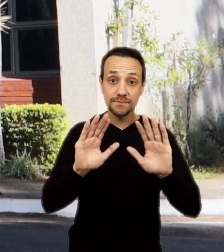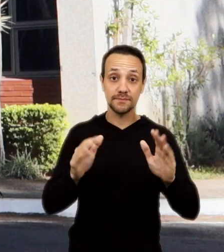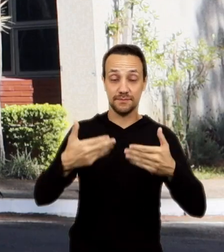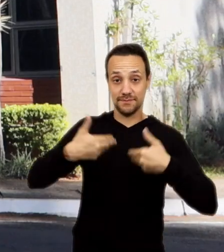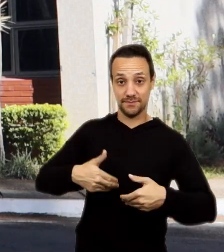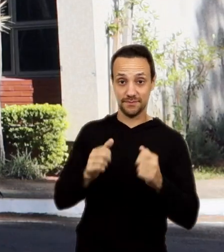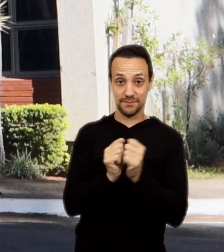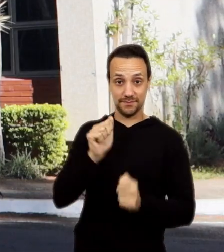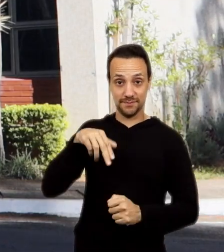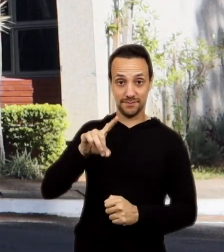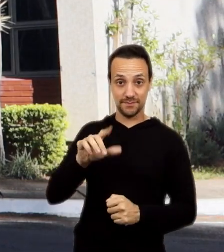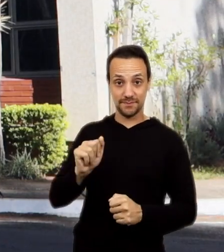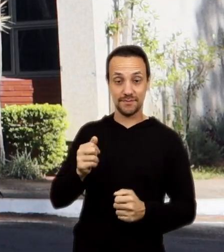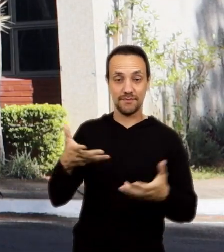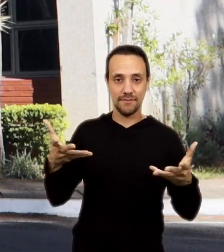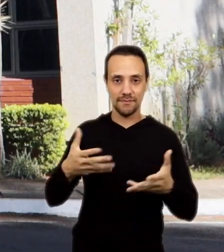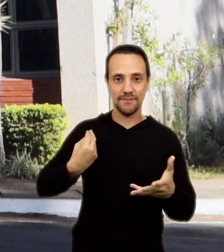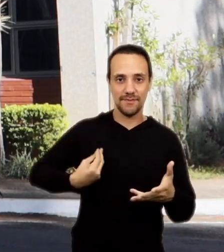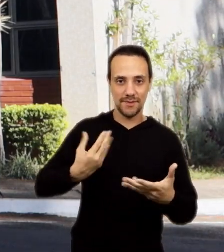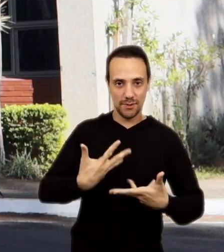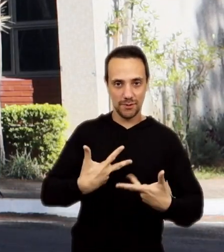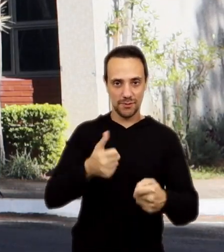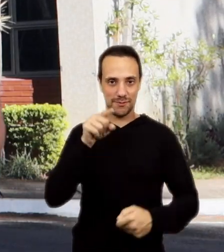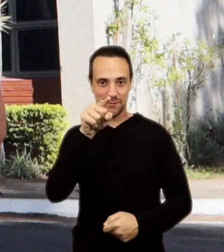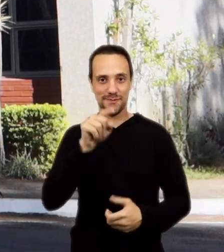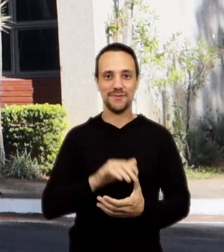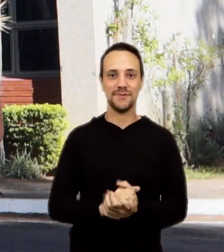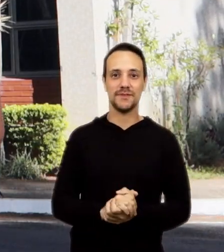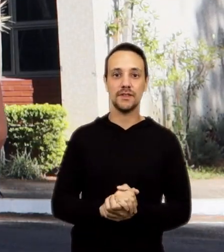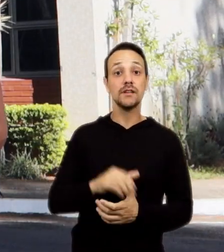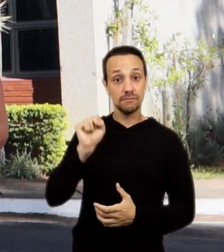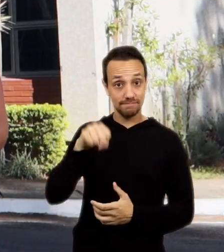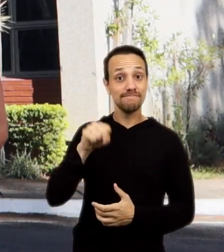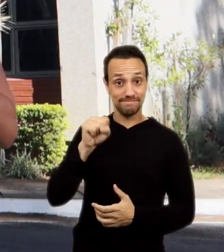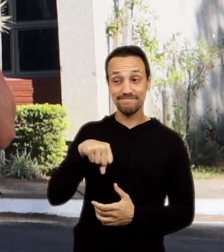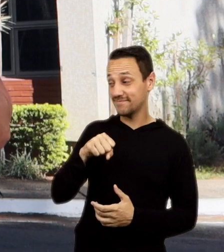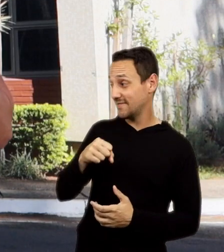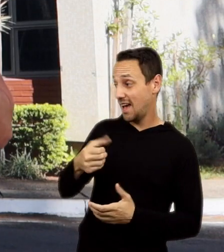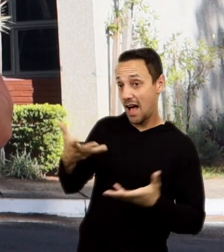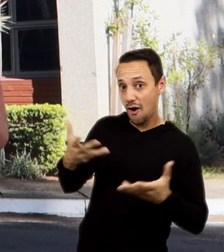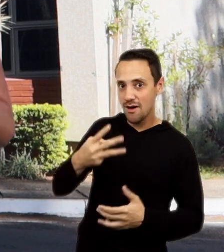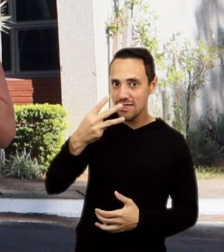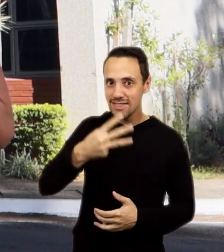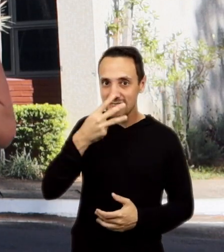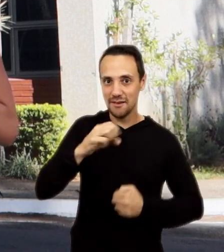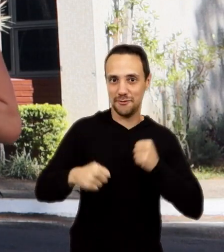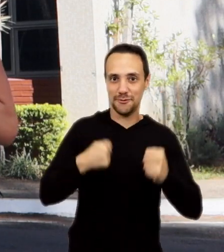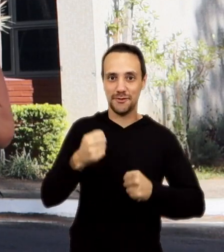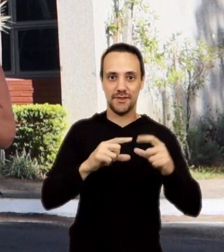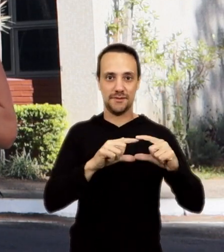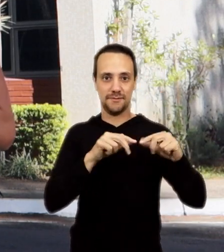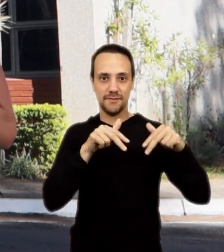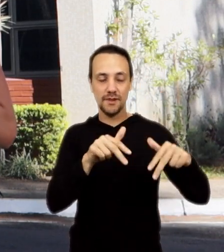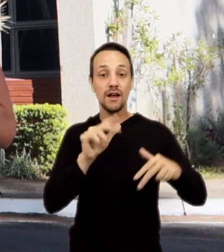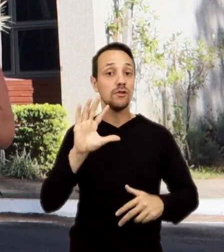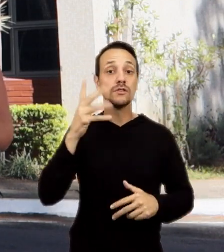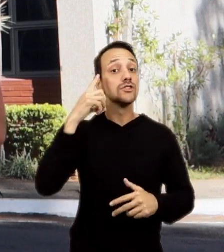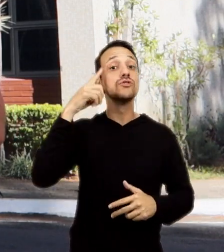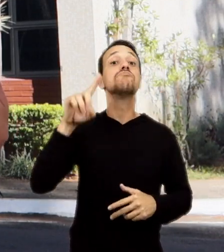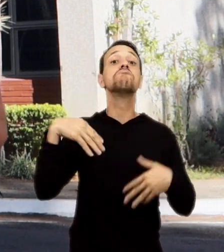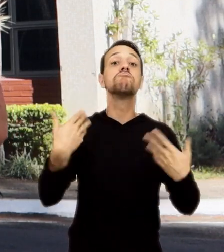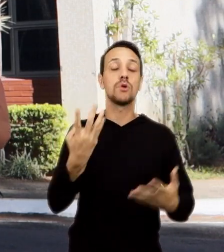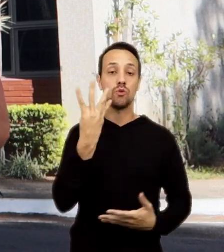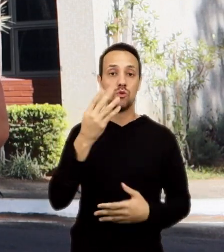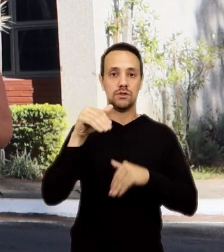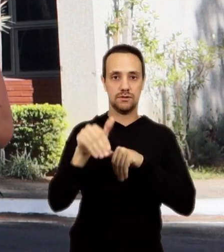Olá, eu e Amanda estamos aqui para fazer um convite para você. Isso mesmo, Chiquinho. Vem aí a terceira corrida da Defip, que vai acontecer